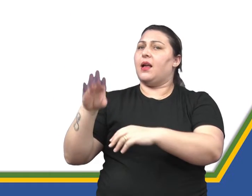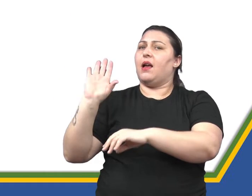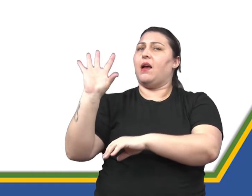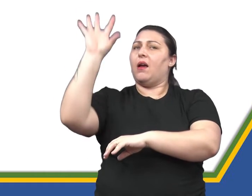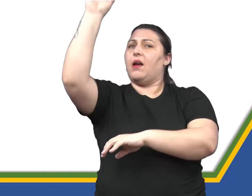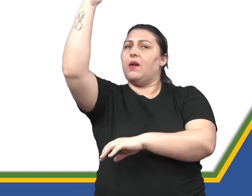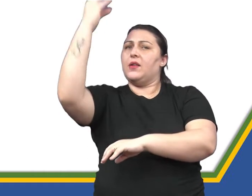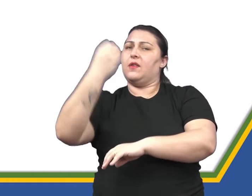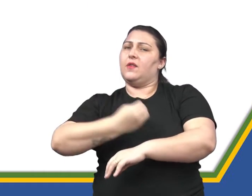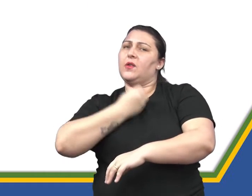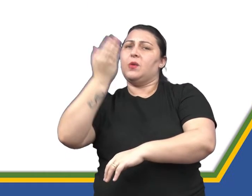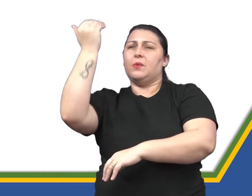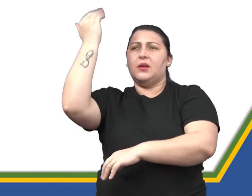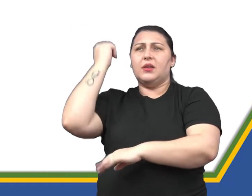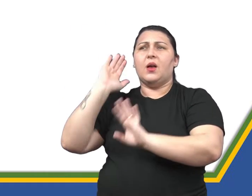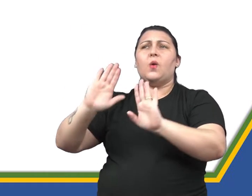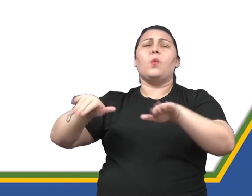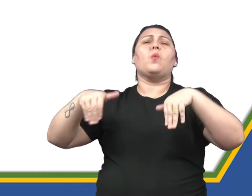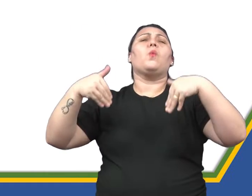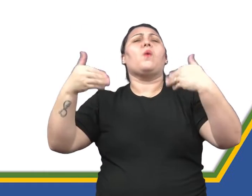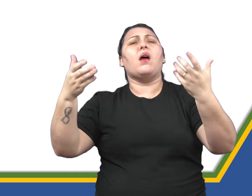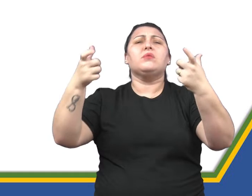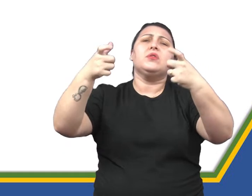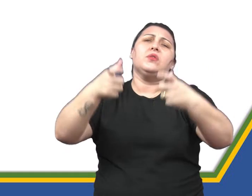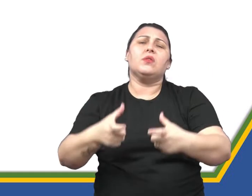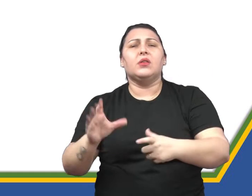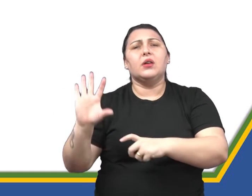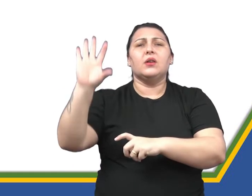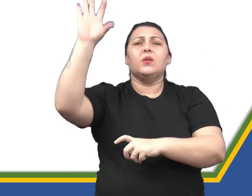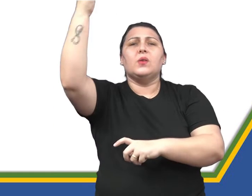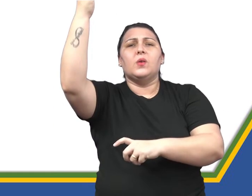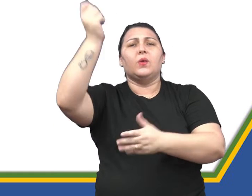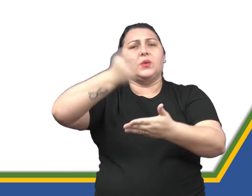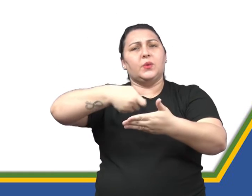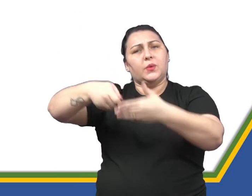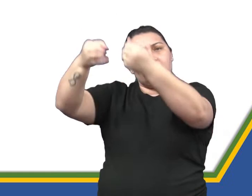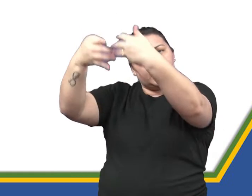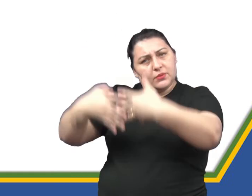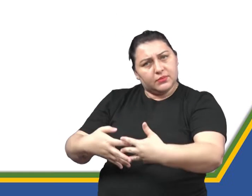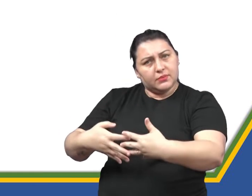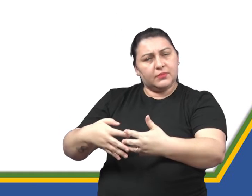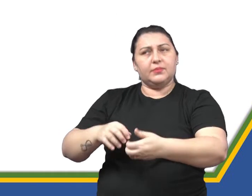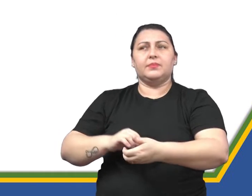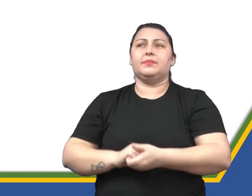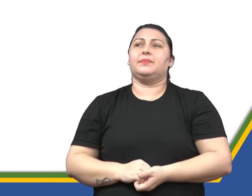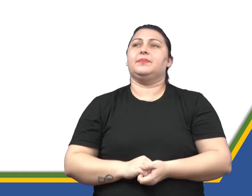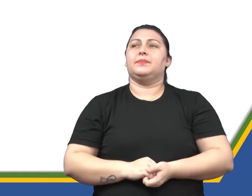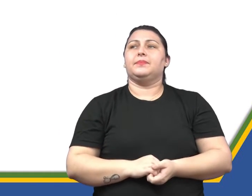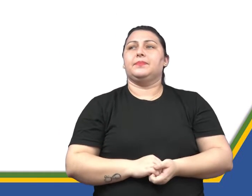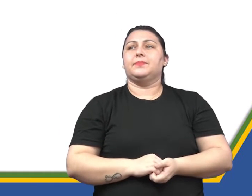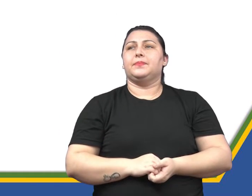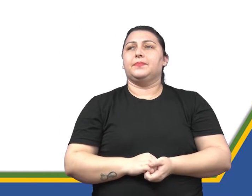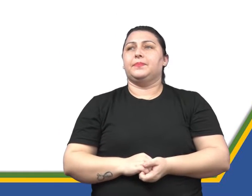tempo. Quando e onde acontecem os fatos narrados?